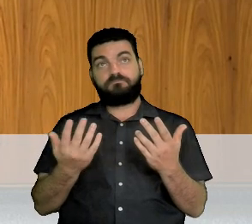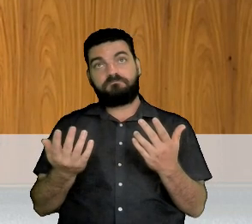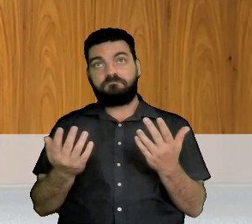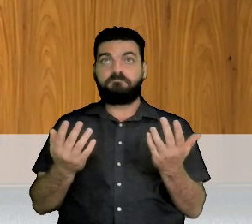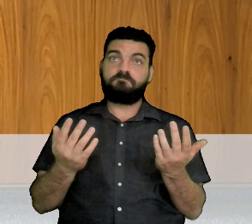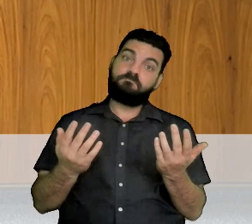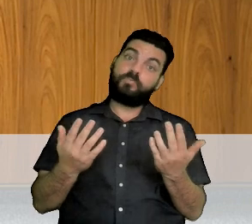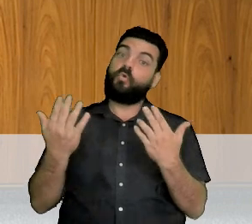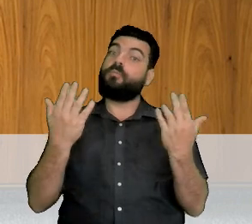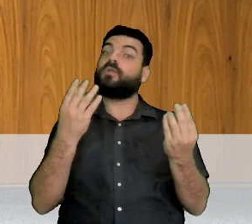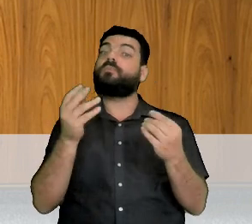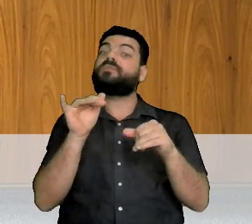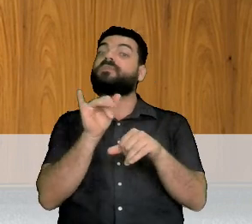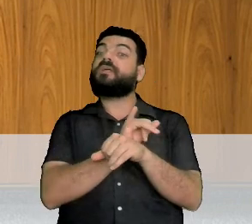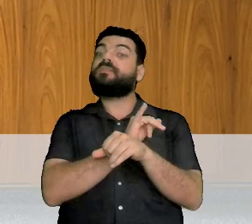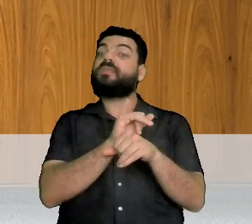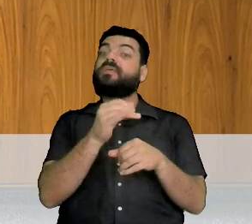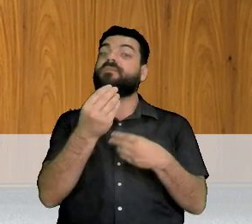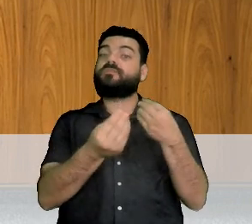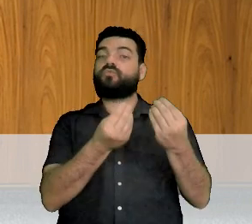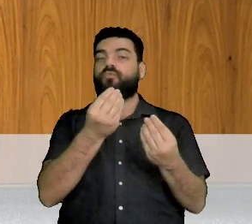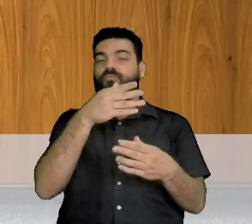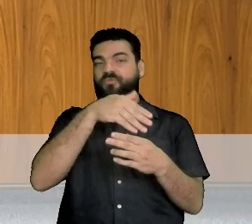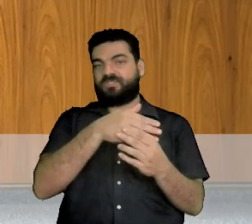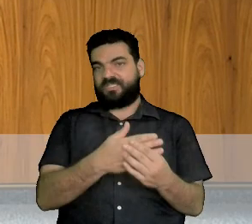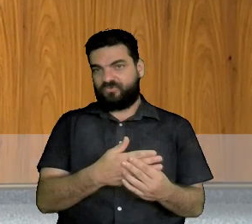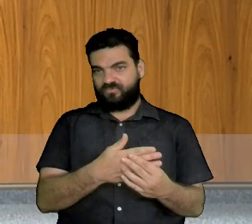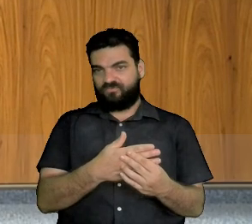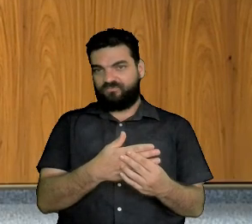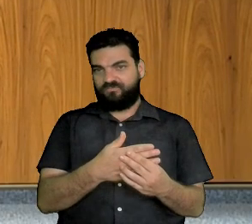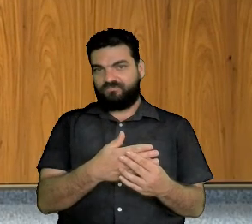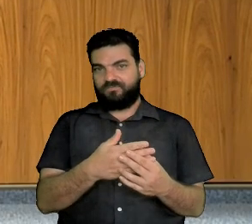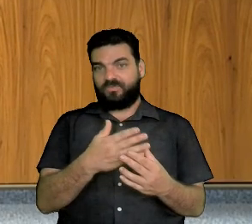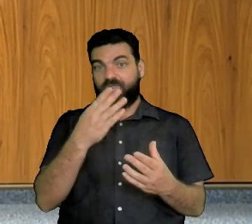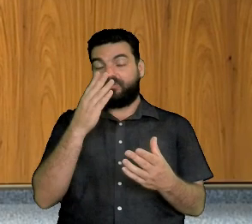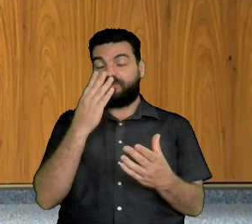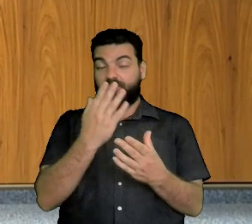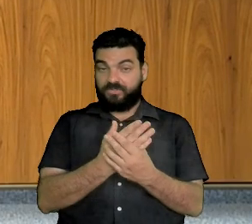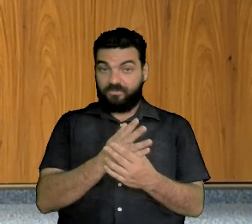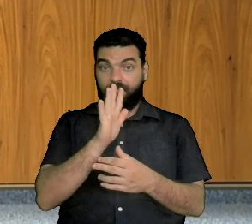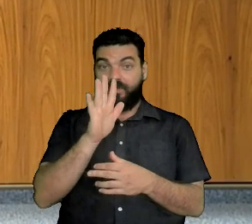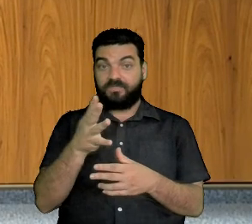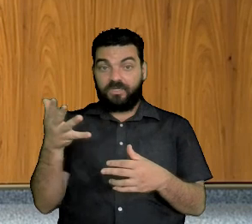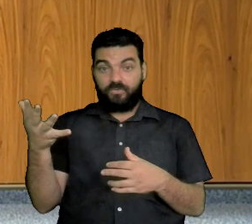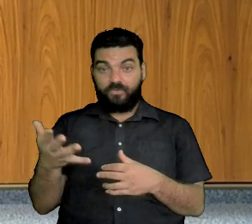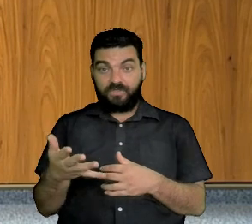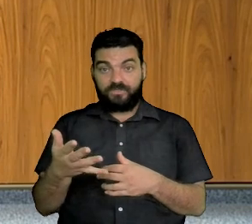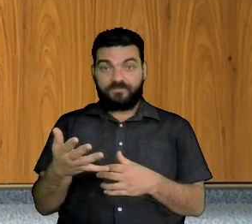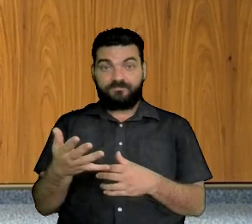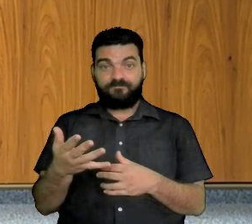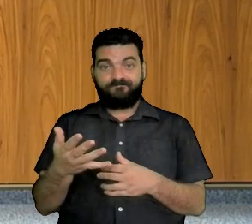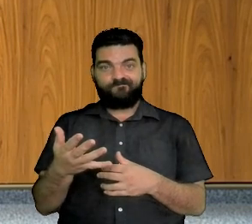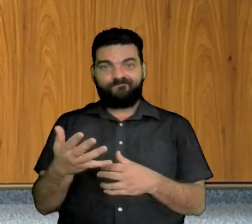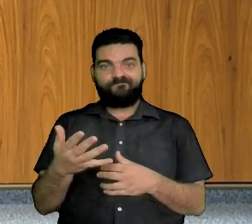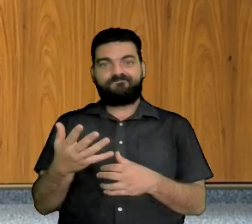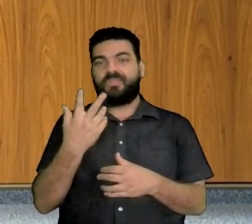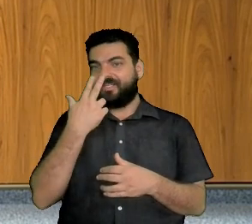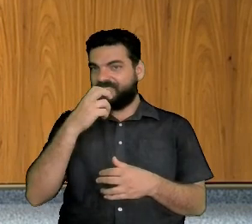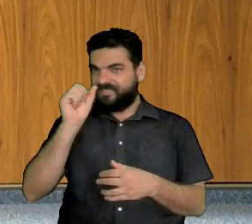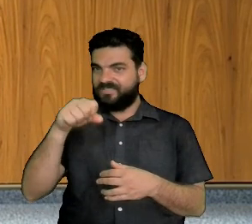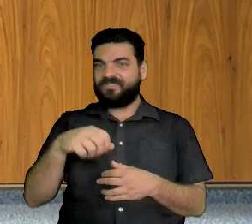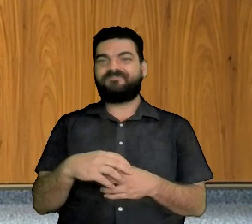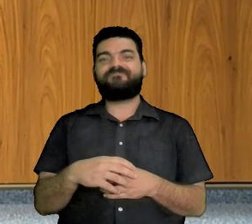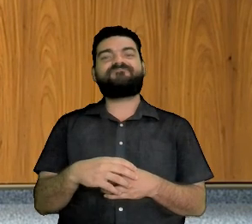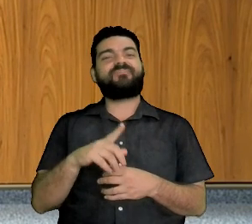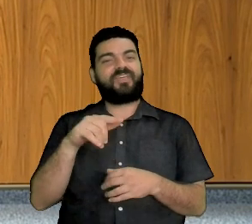fiz mediação nem conciliação quanto ao procedimento processual. Então, só que hoje a